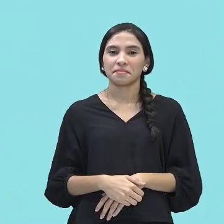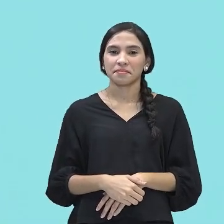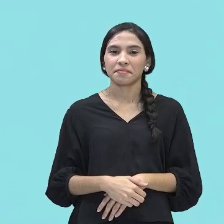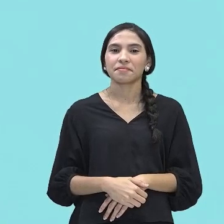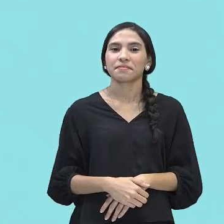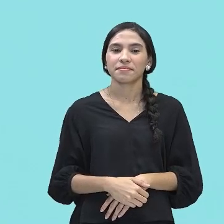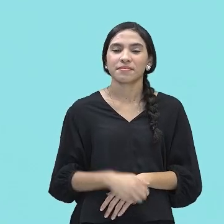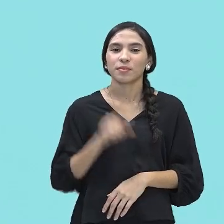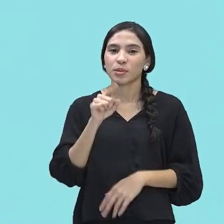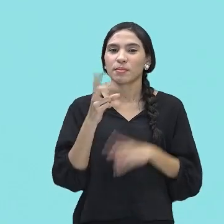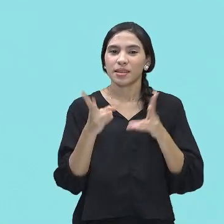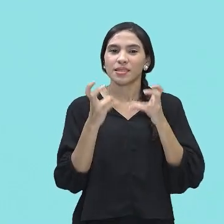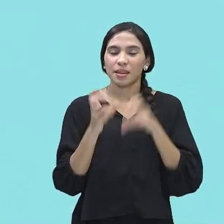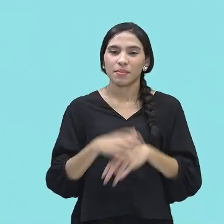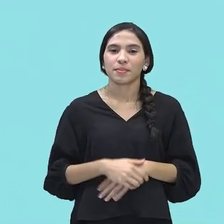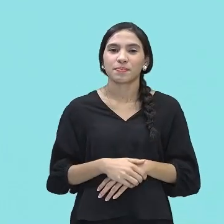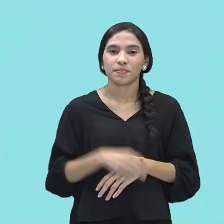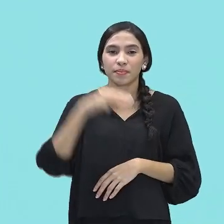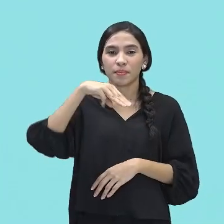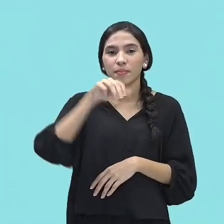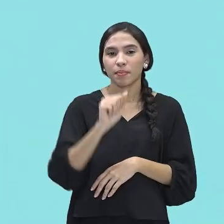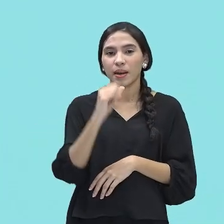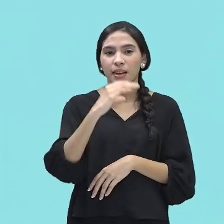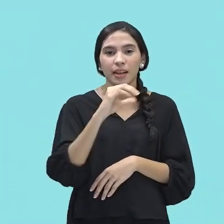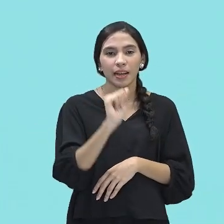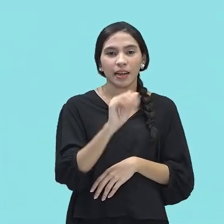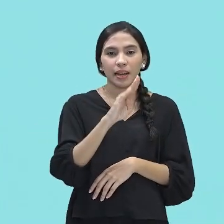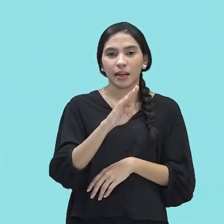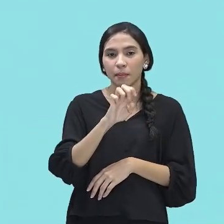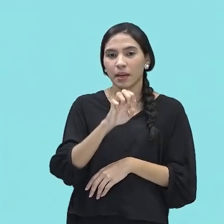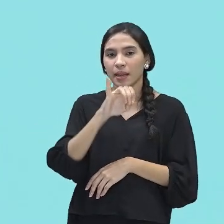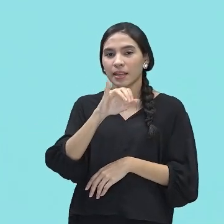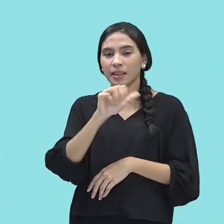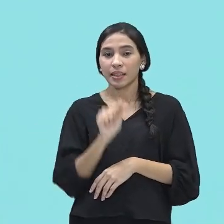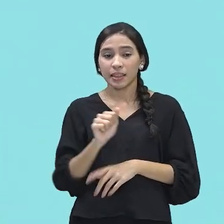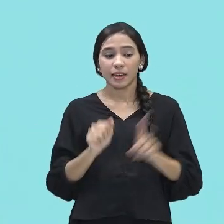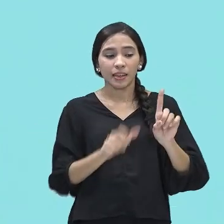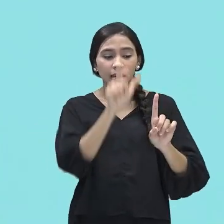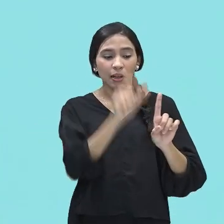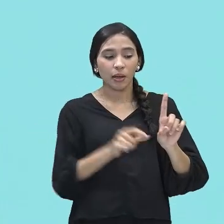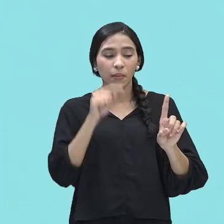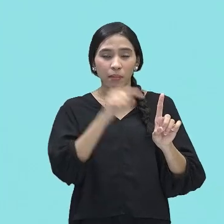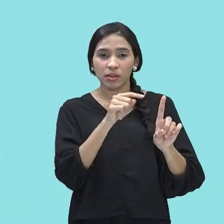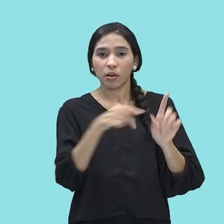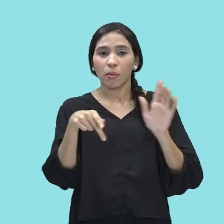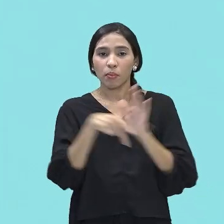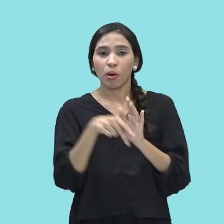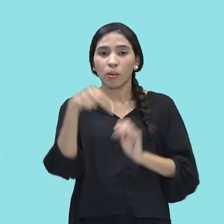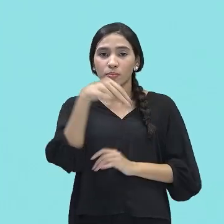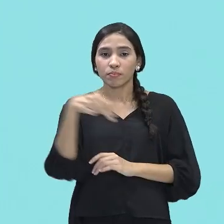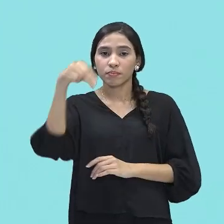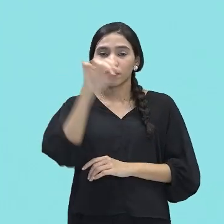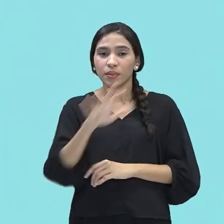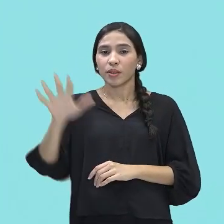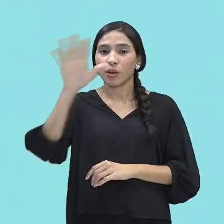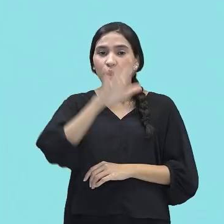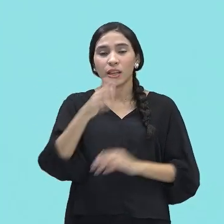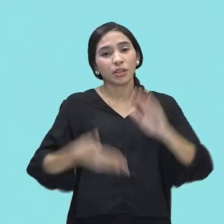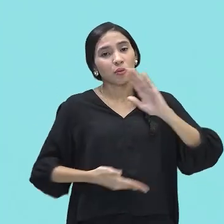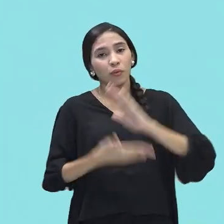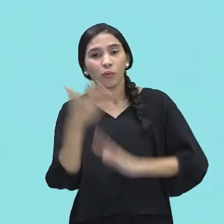né? Vejam aí que Macabeia é uma personagem nordestina que, para fugir